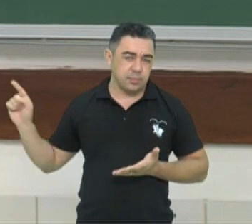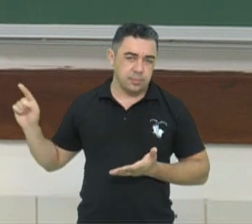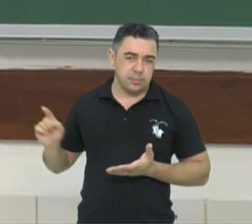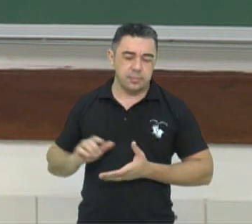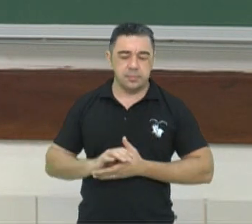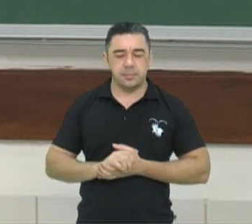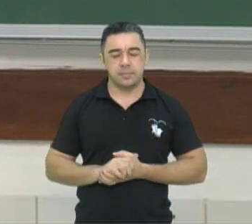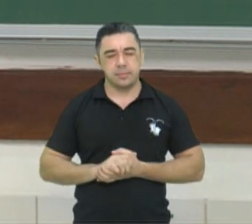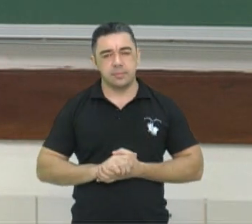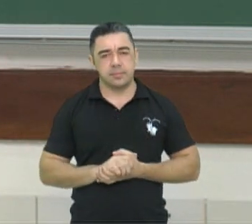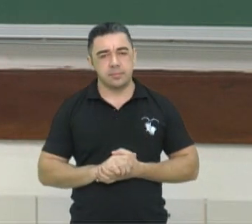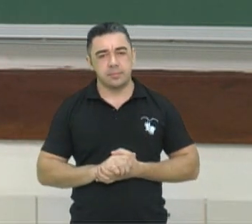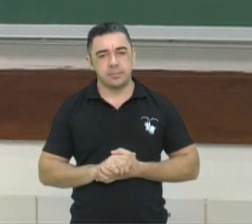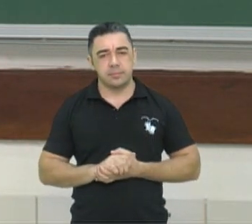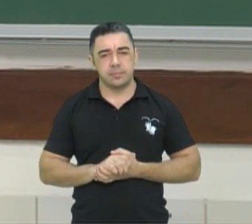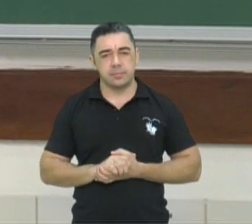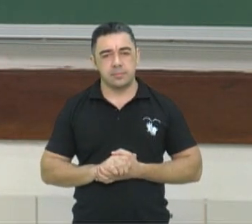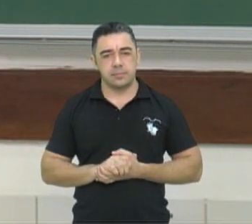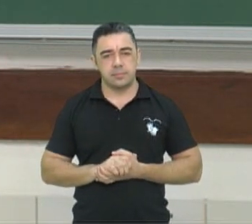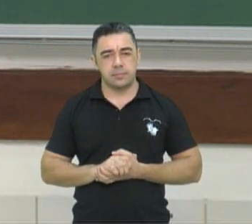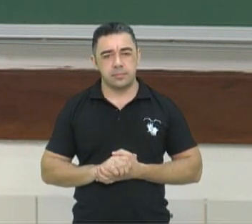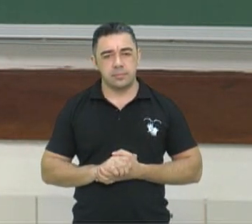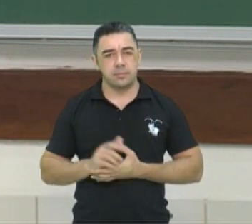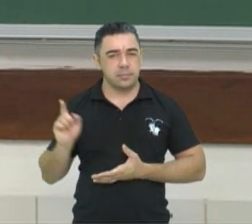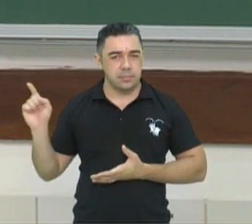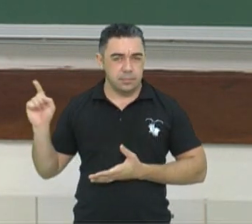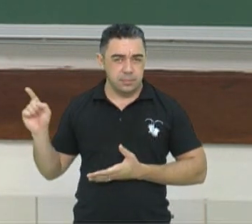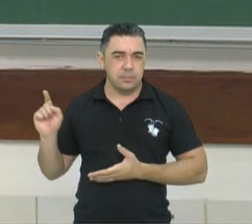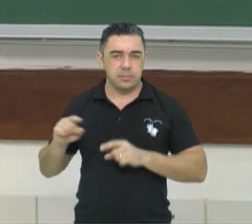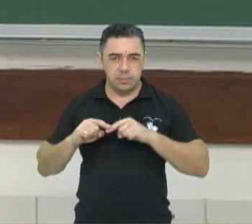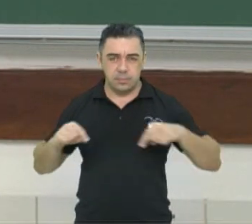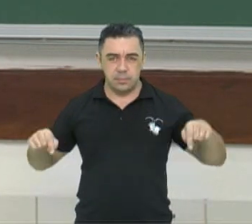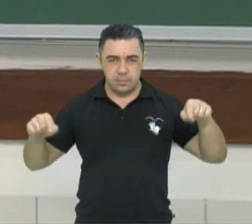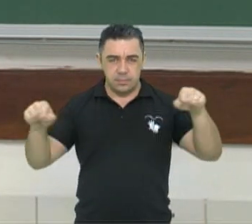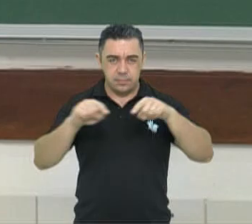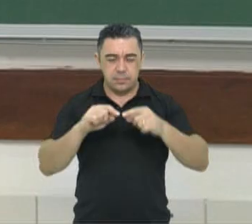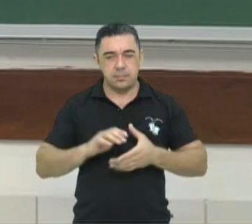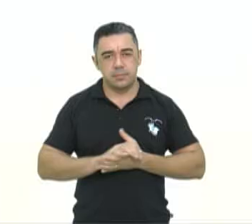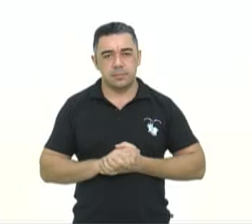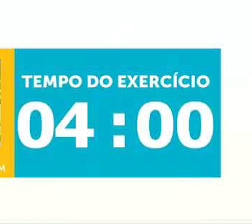essa figura aí no seu caderno, esse retângulo, essa mesa de sinuca.